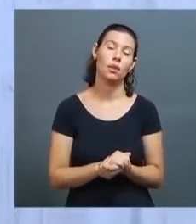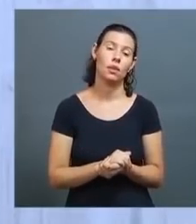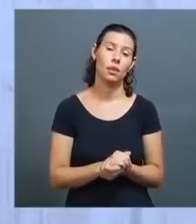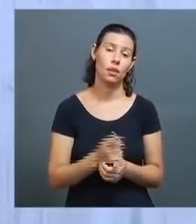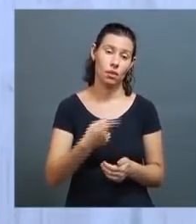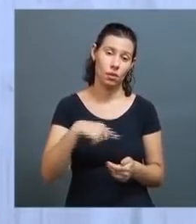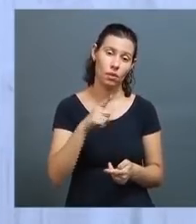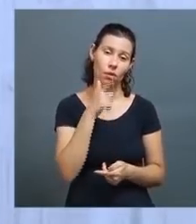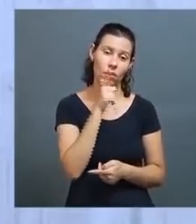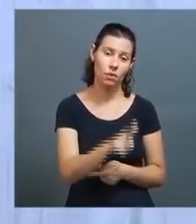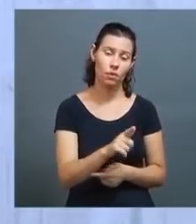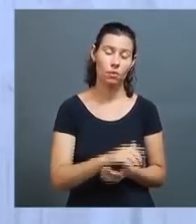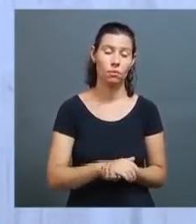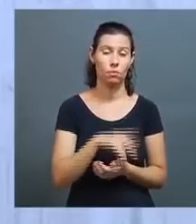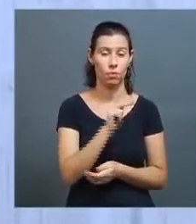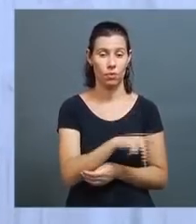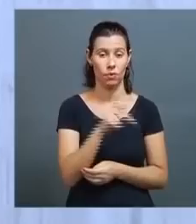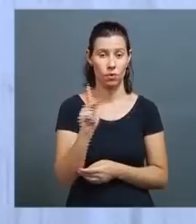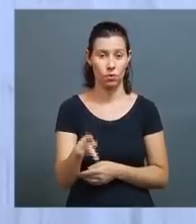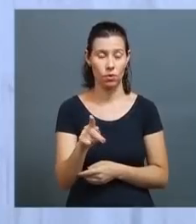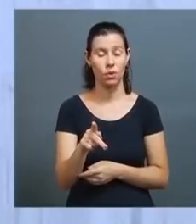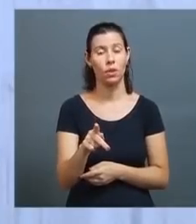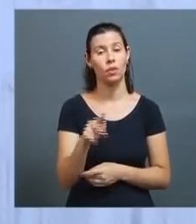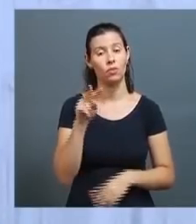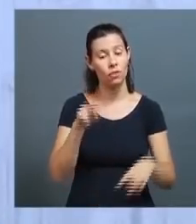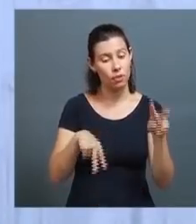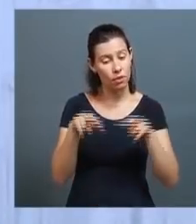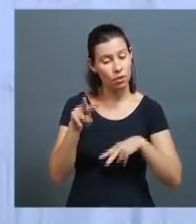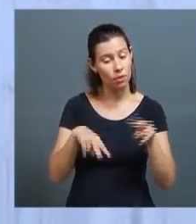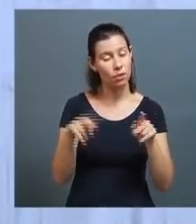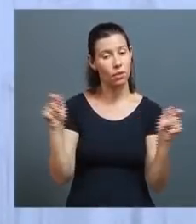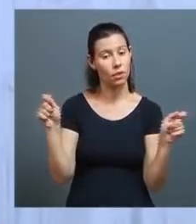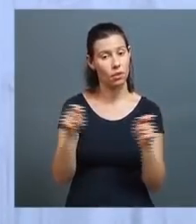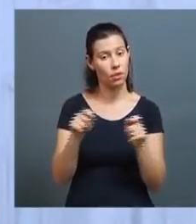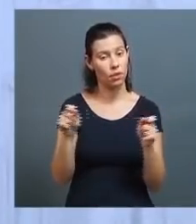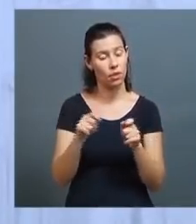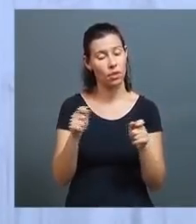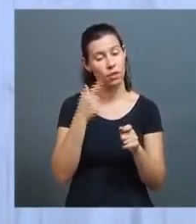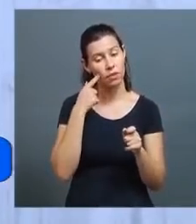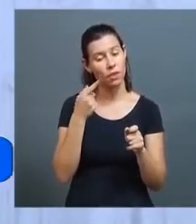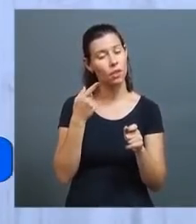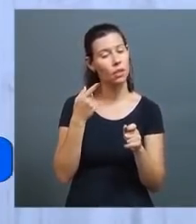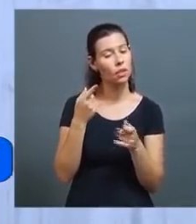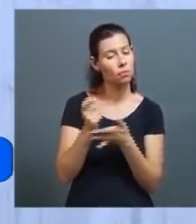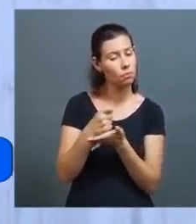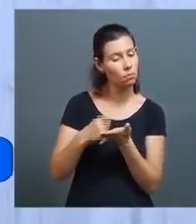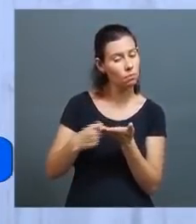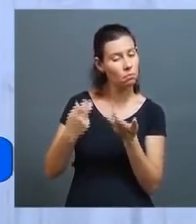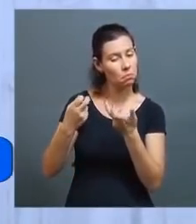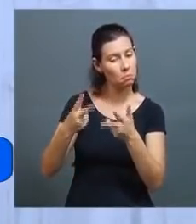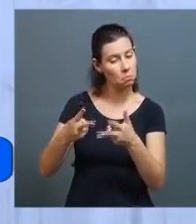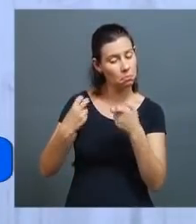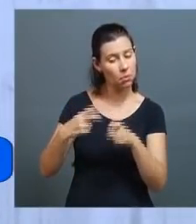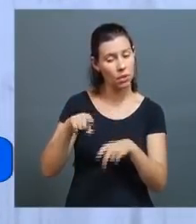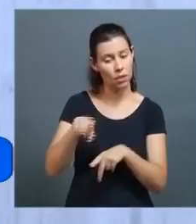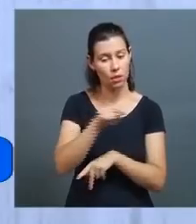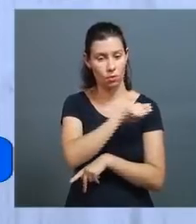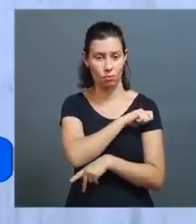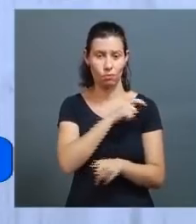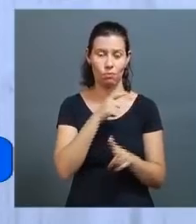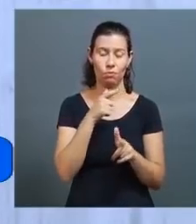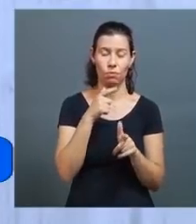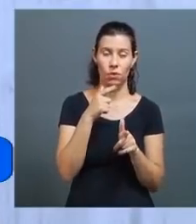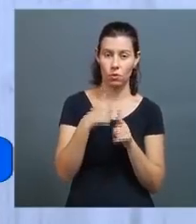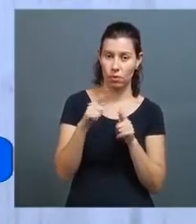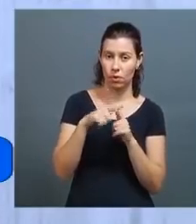capacitação para que os professores tivessem esse olhar, né? Pudessem já fazer algumas atuações dentro da própria escola. E